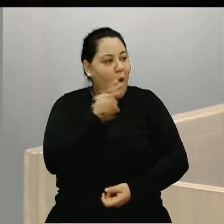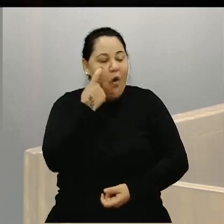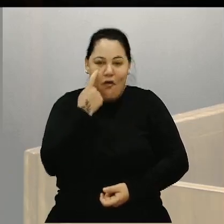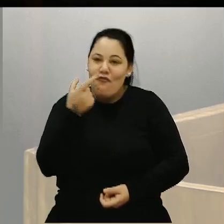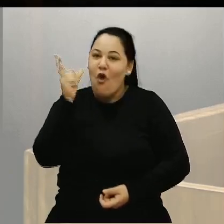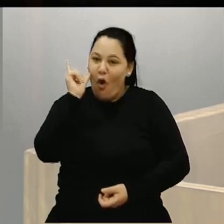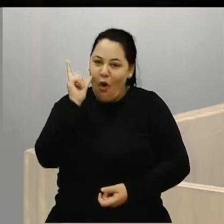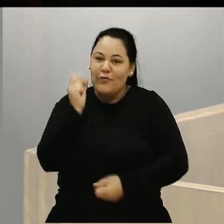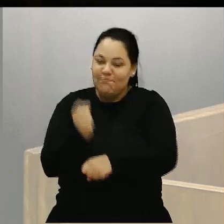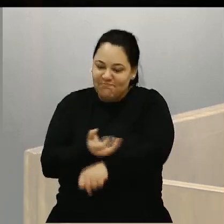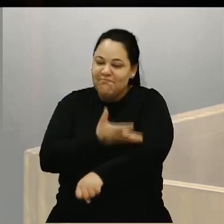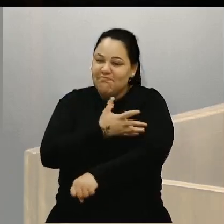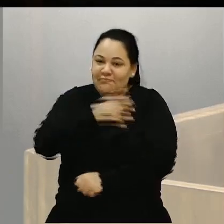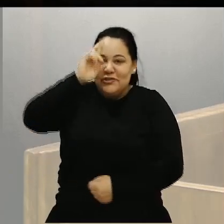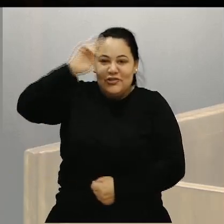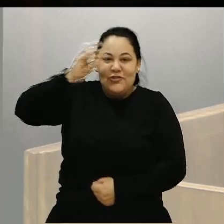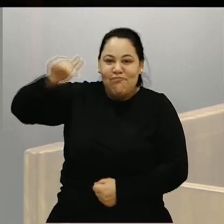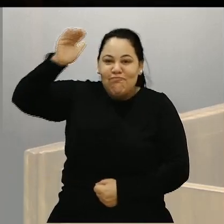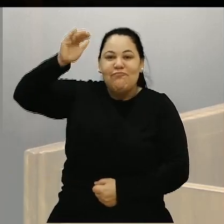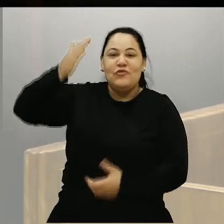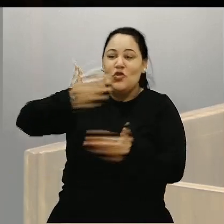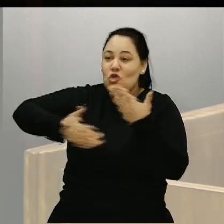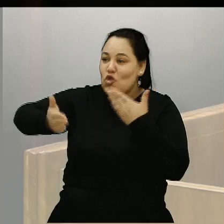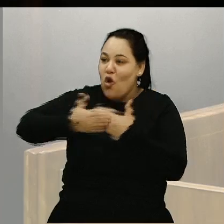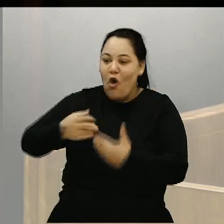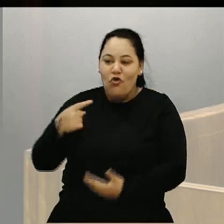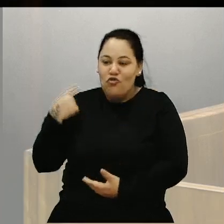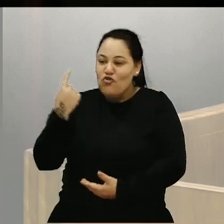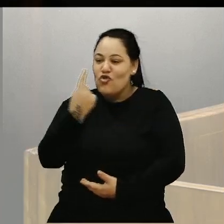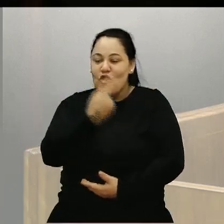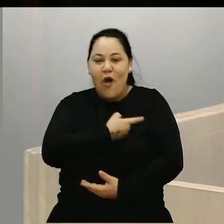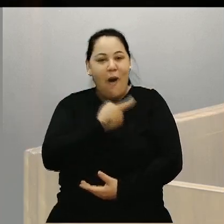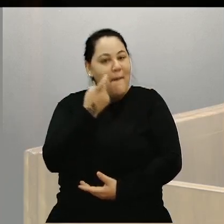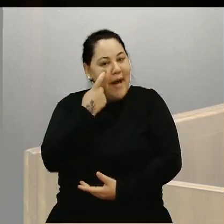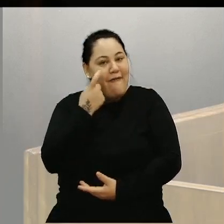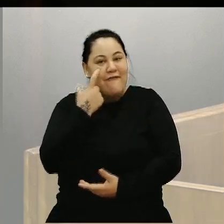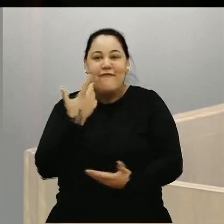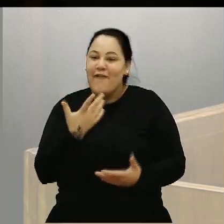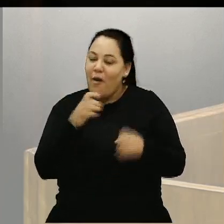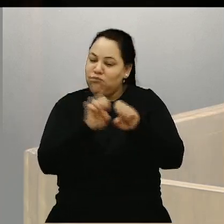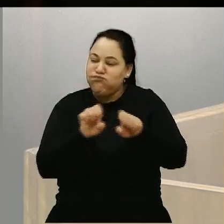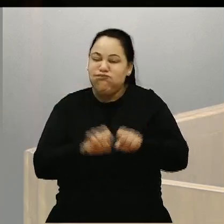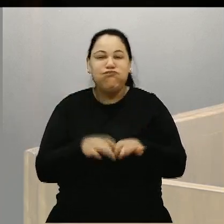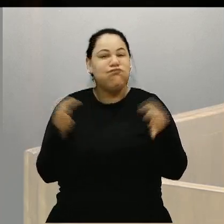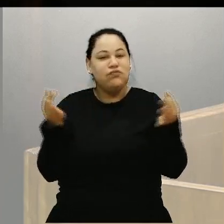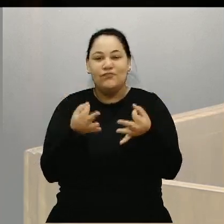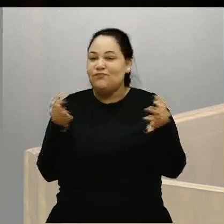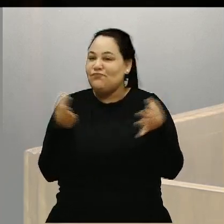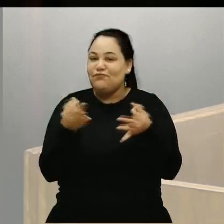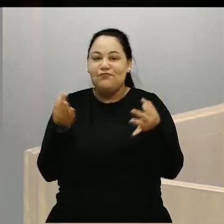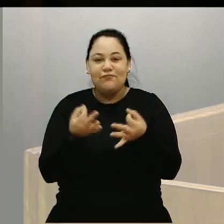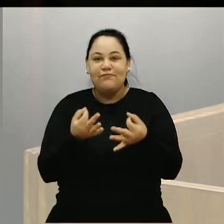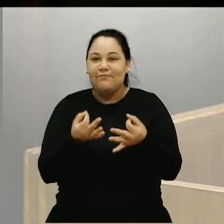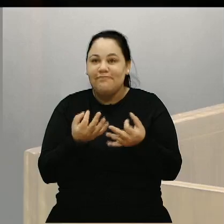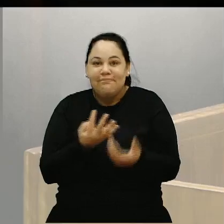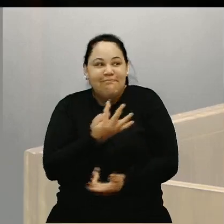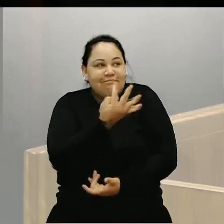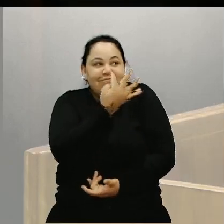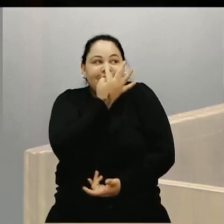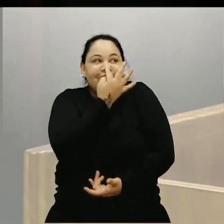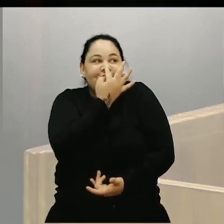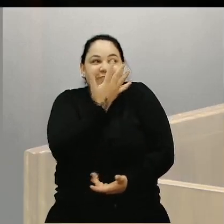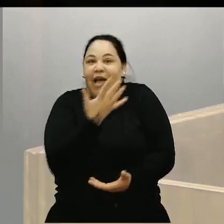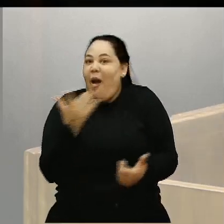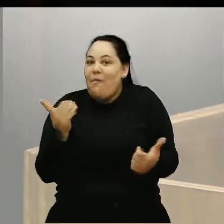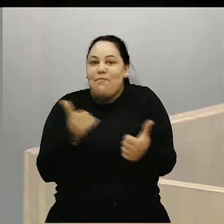dos diretores, de todos nós lá, para ver aquela estrutura maravilhosa. É uma coisa de primeiro mundo, o acolhimento,